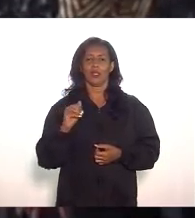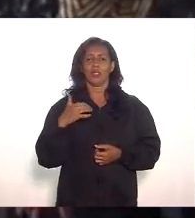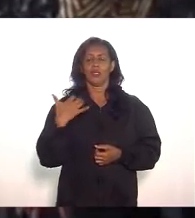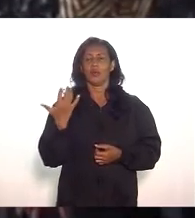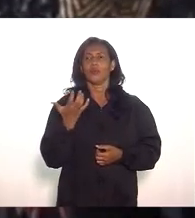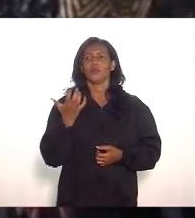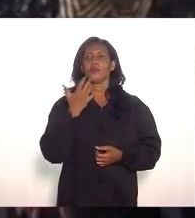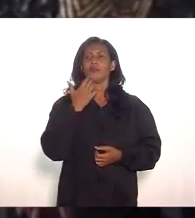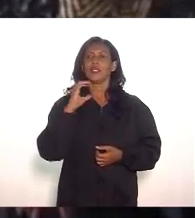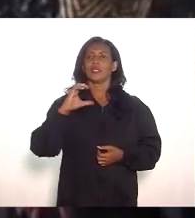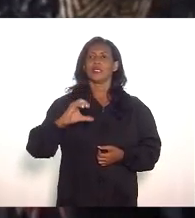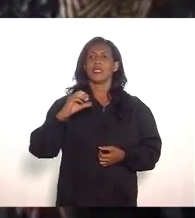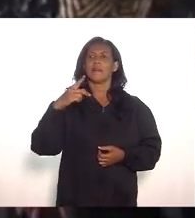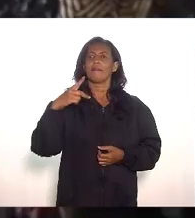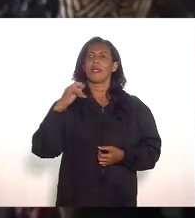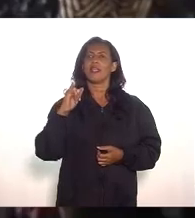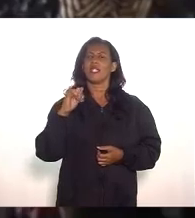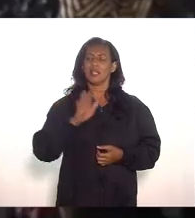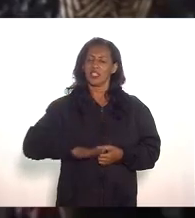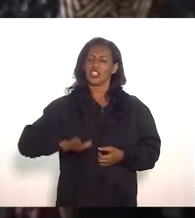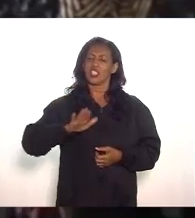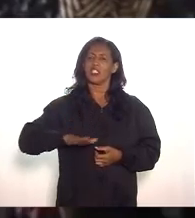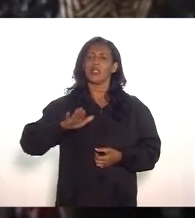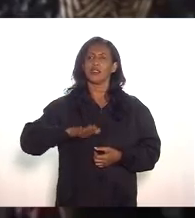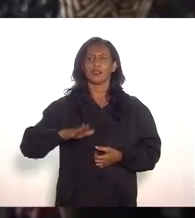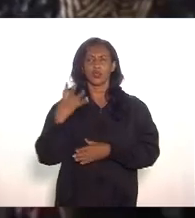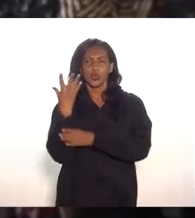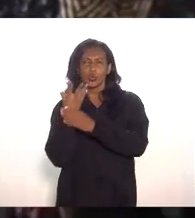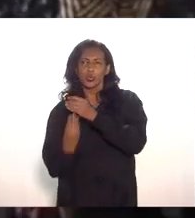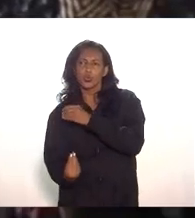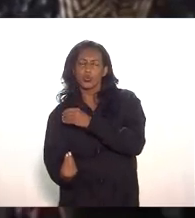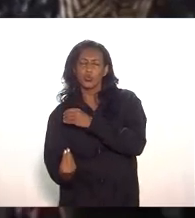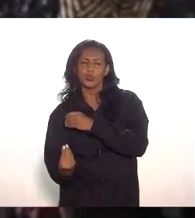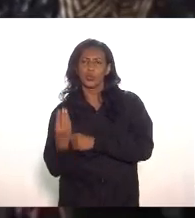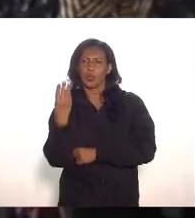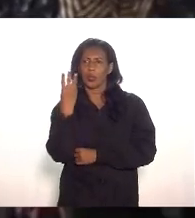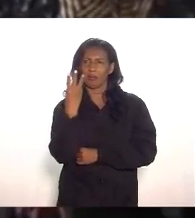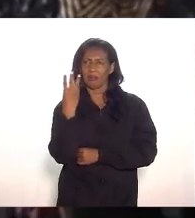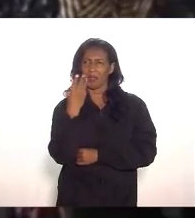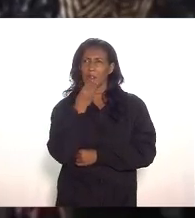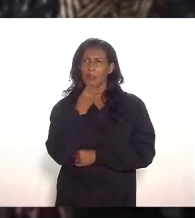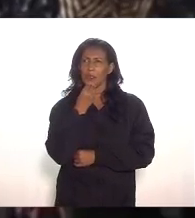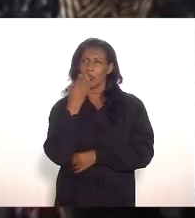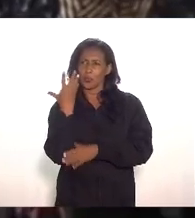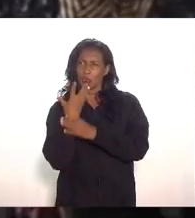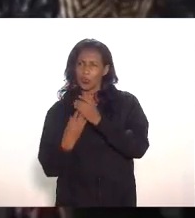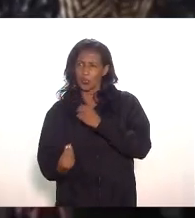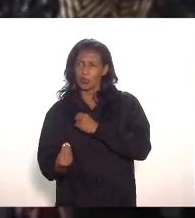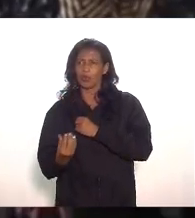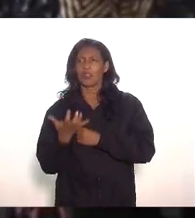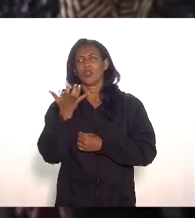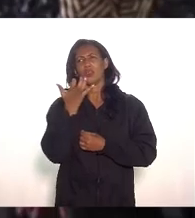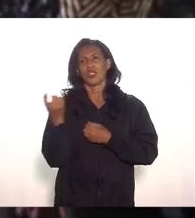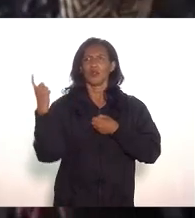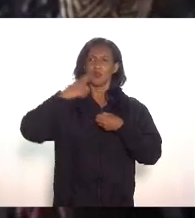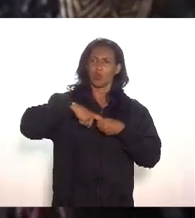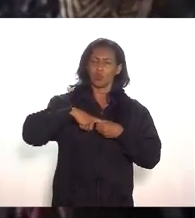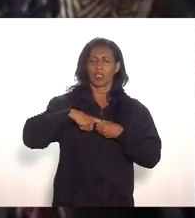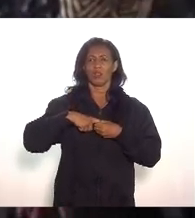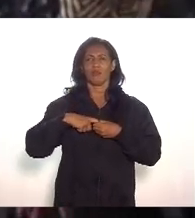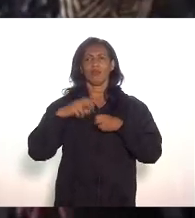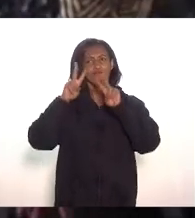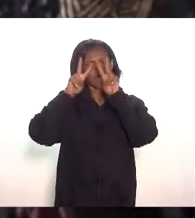crianças desaparecidas, ver se a gente consegue, se não colocar ainda essa semana na pauta, mas já no início